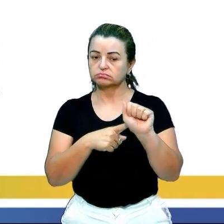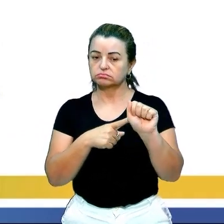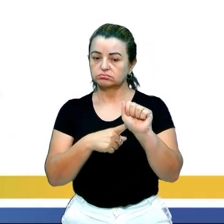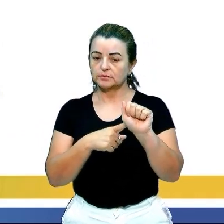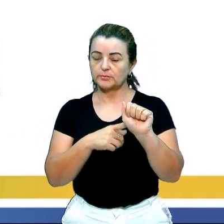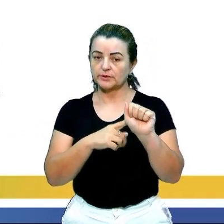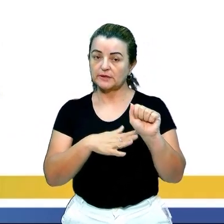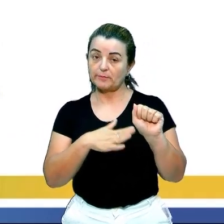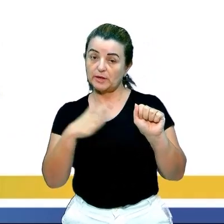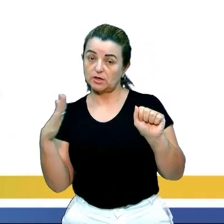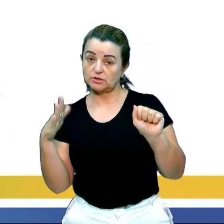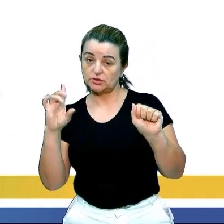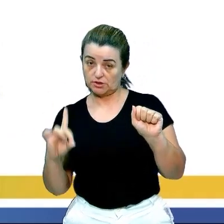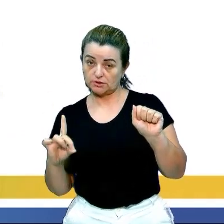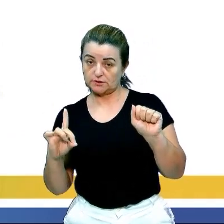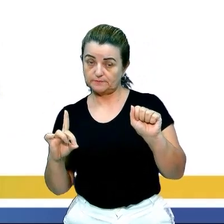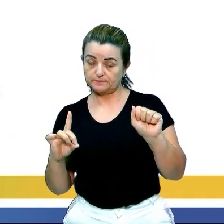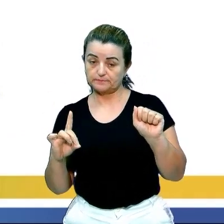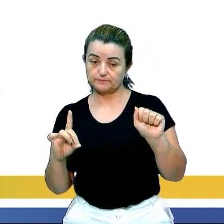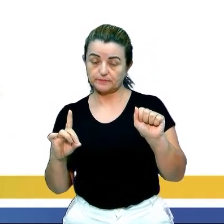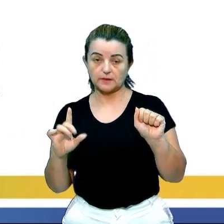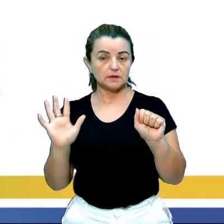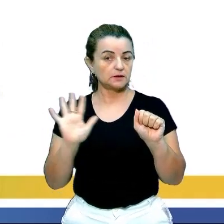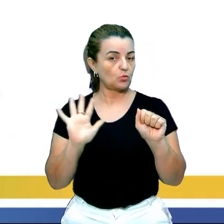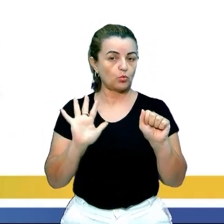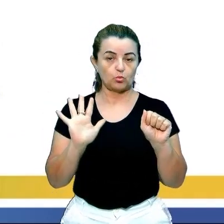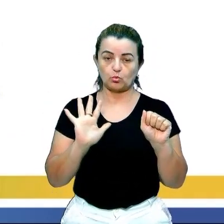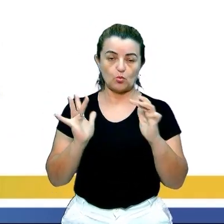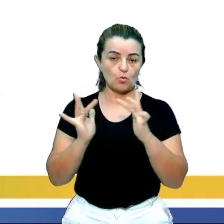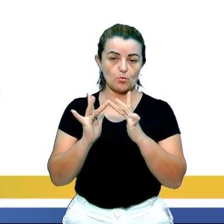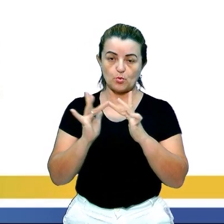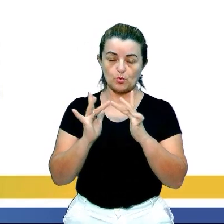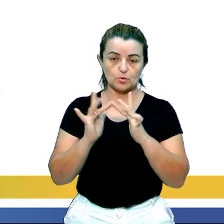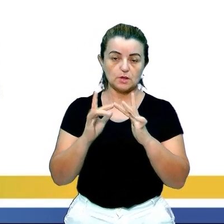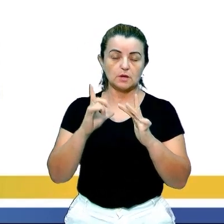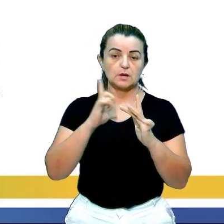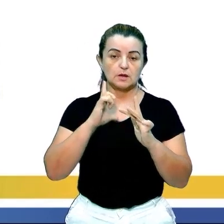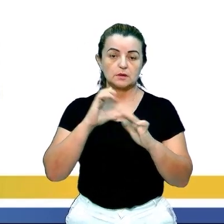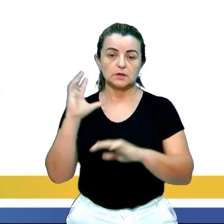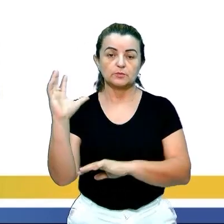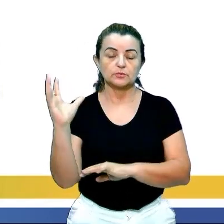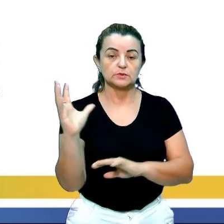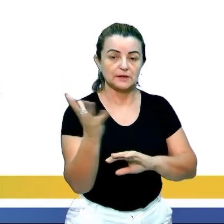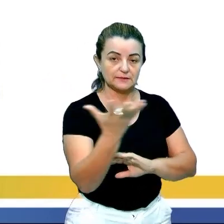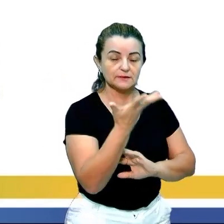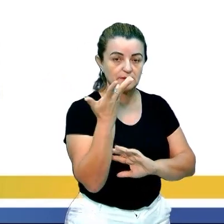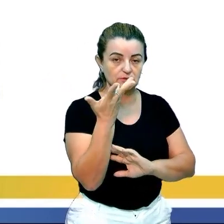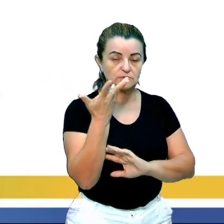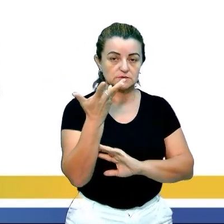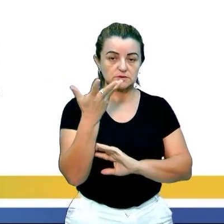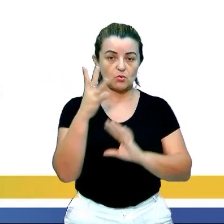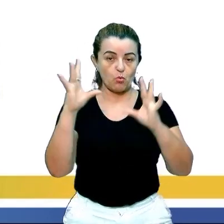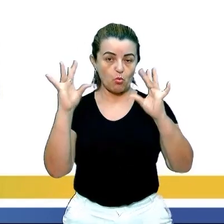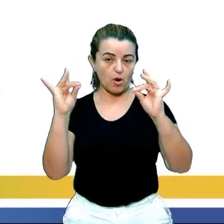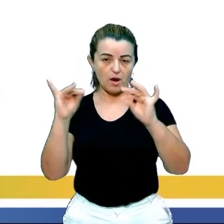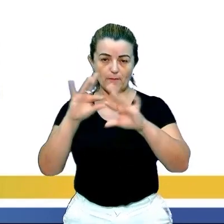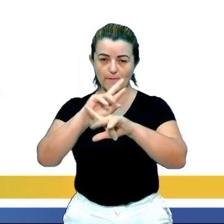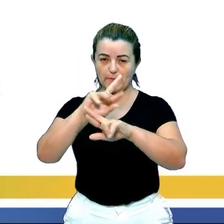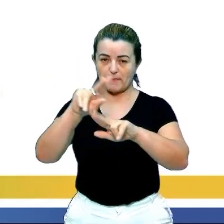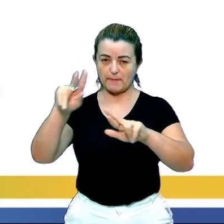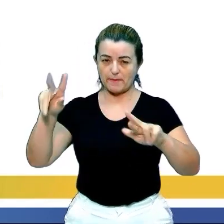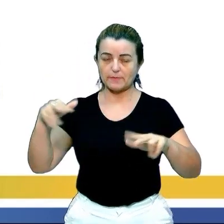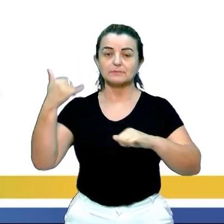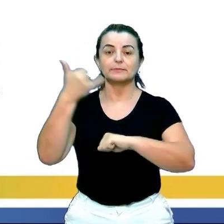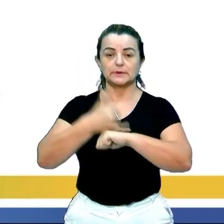para a direita, são os ametais. E é o que não ocorre. Nós temos na natureza, na Terra, os elementos mais abundantes metais,